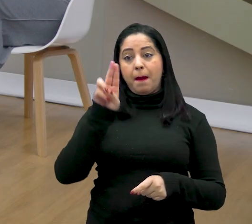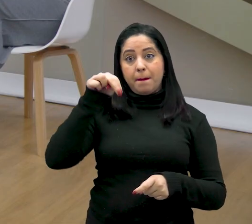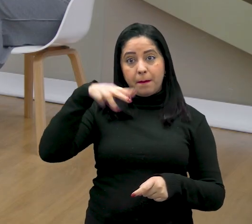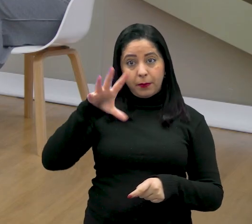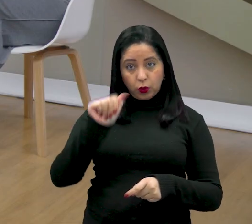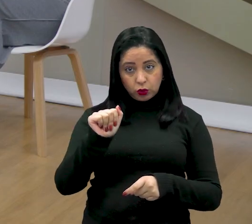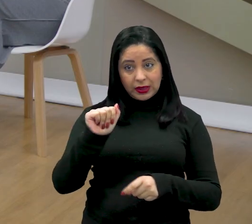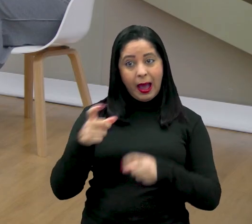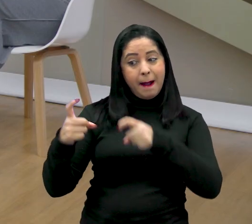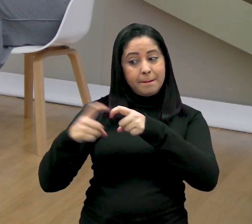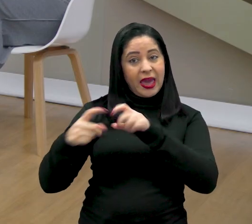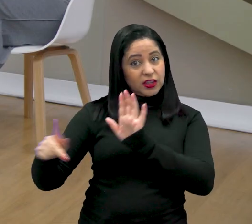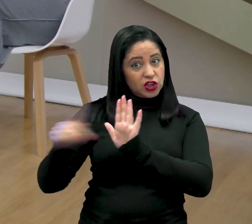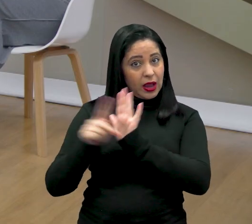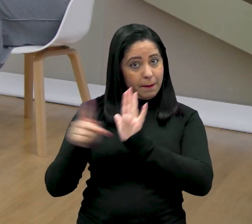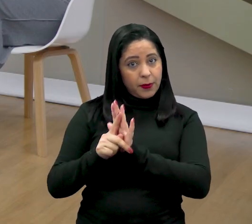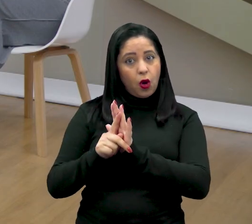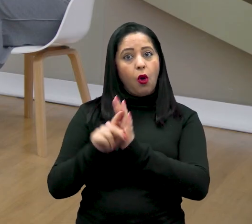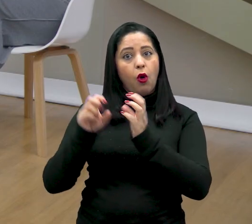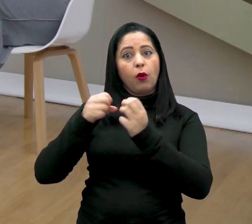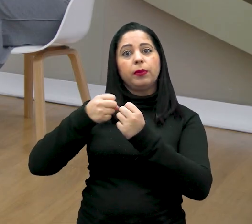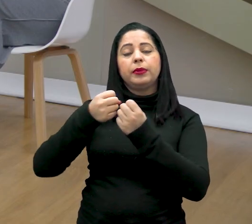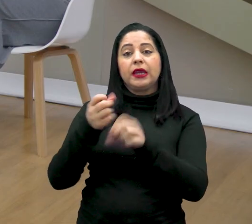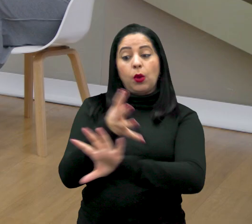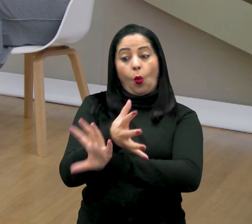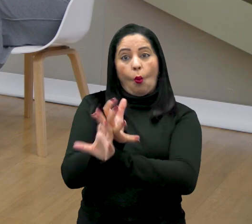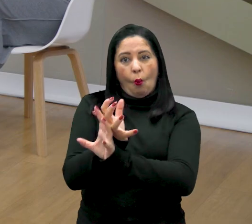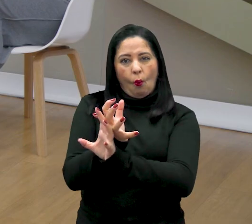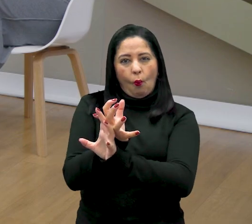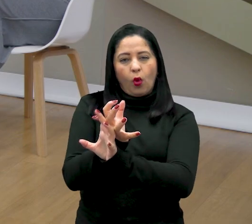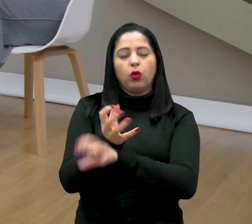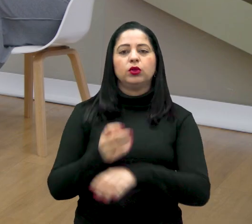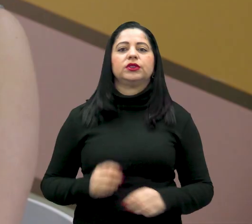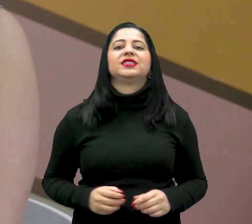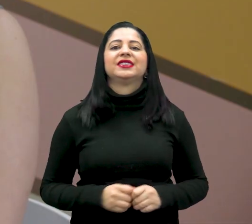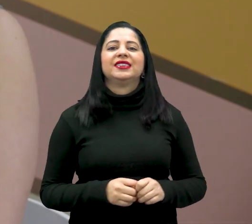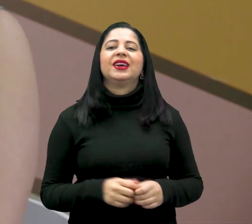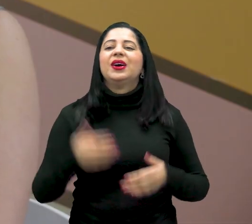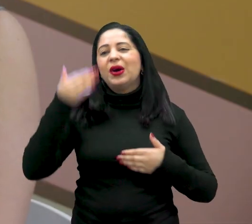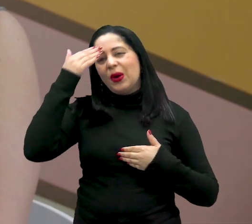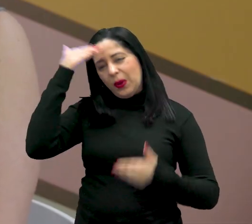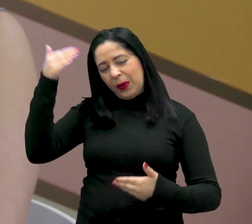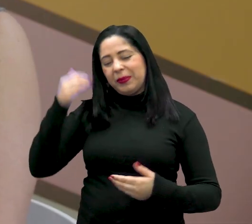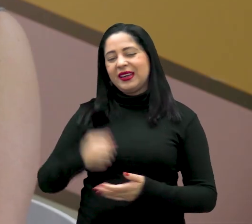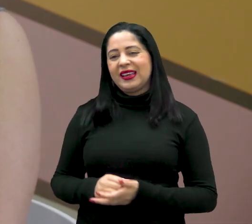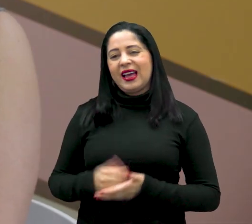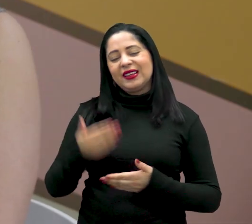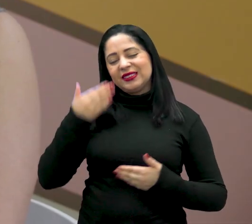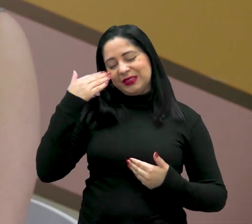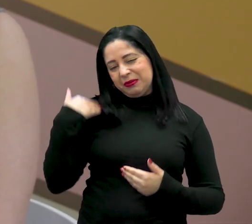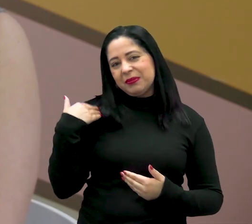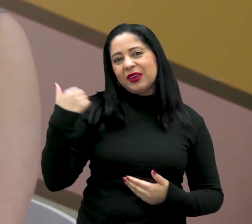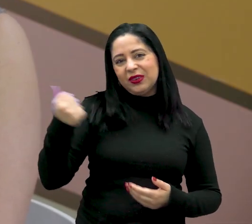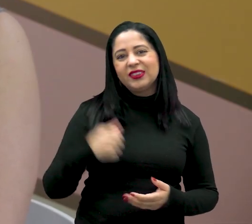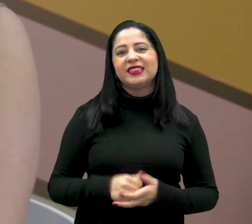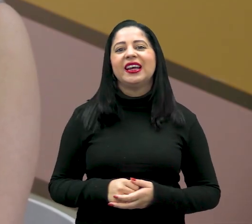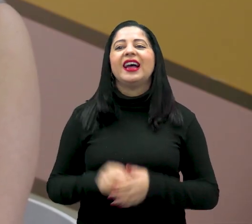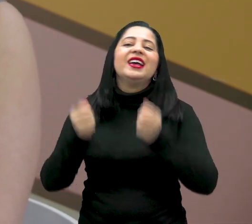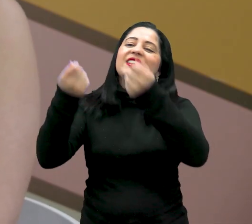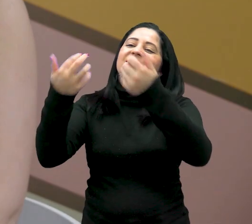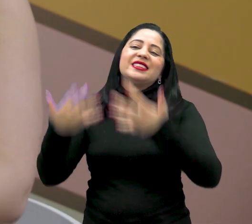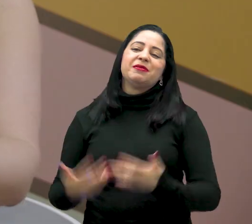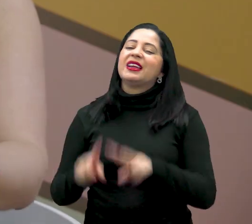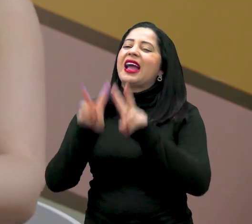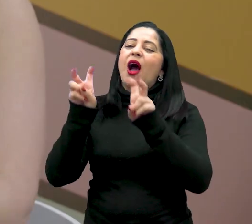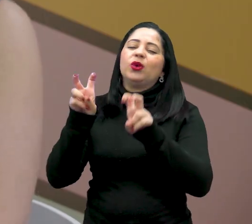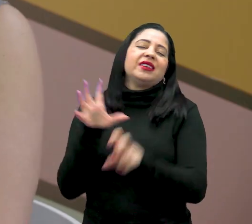Bruna Stolf, que é médica ortopedista. Bem-vinda, doutora. Obrigada. É uma honra estar aqui. Obrigada pelo convite. Uma Vamos honra falar